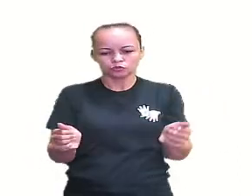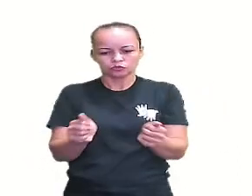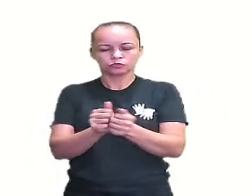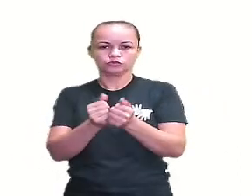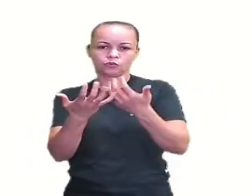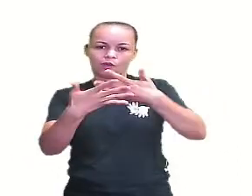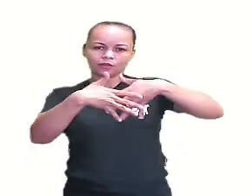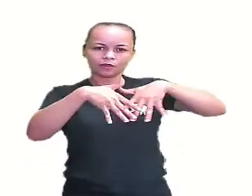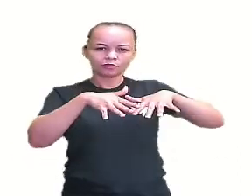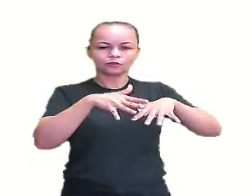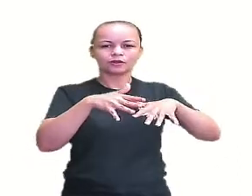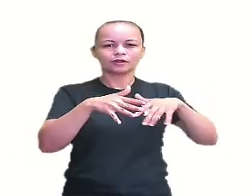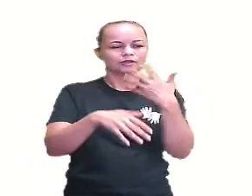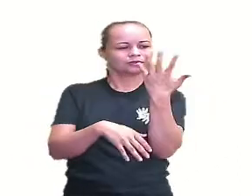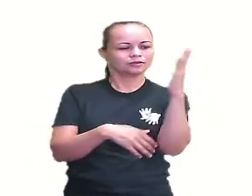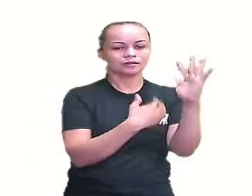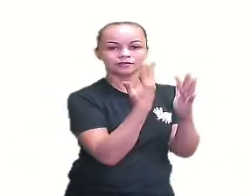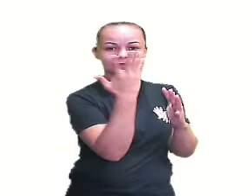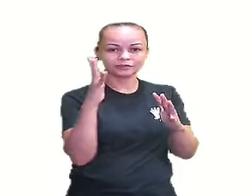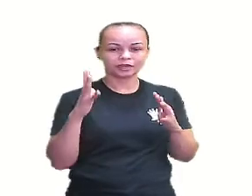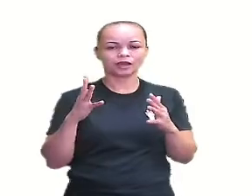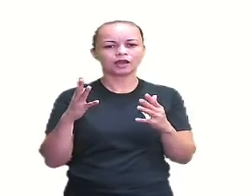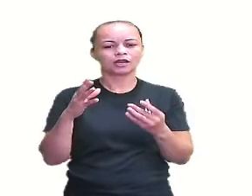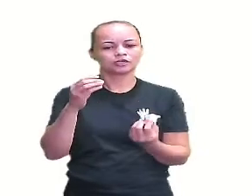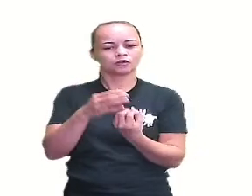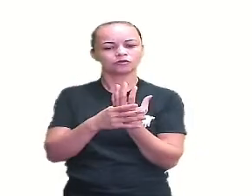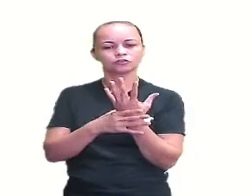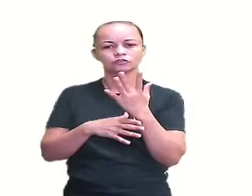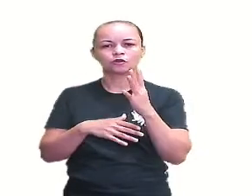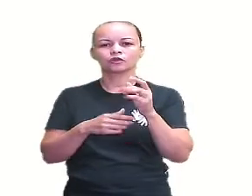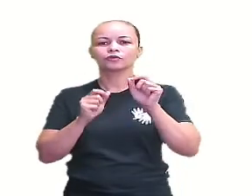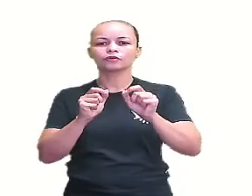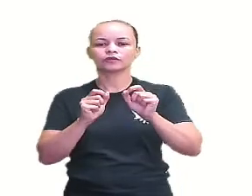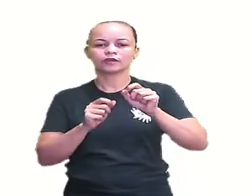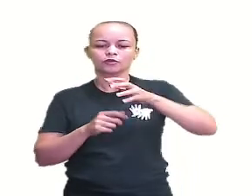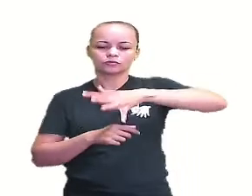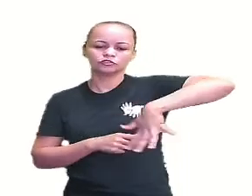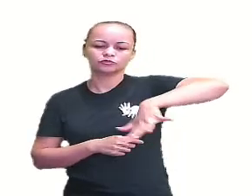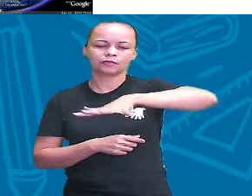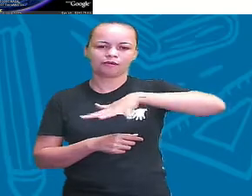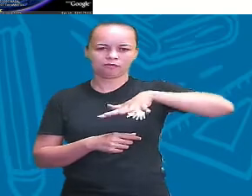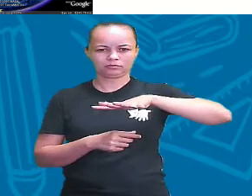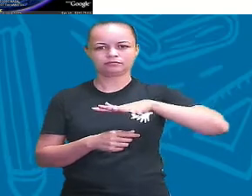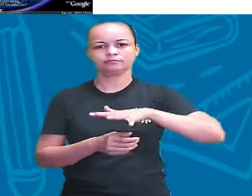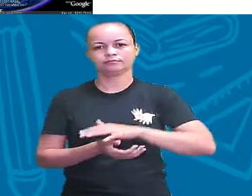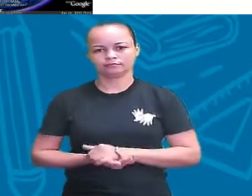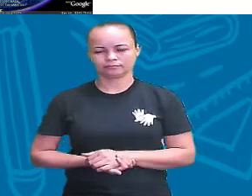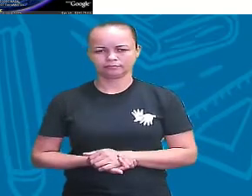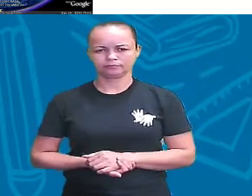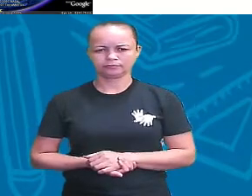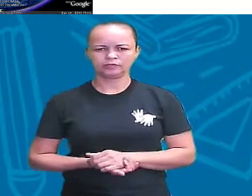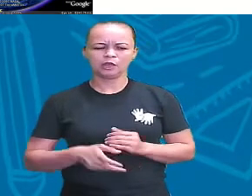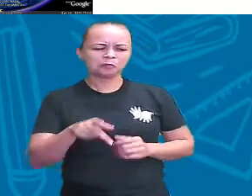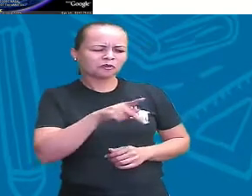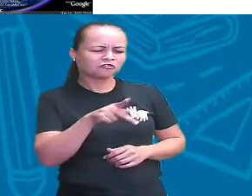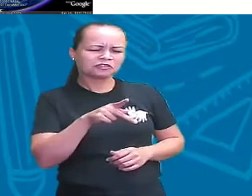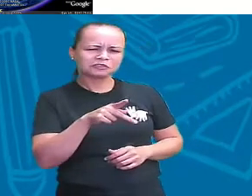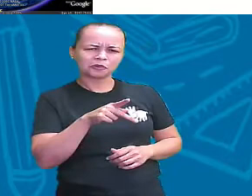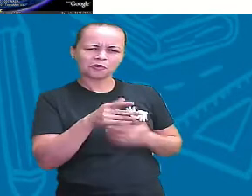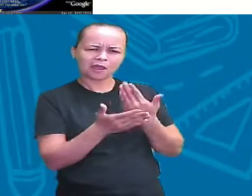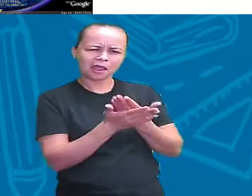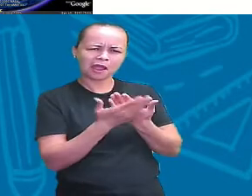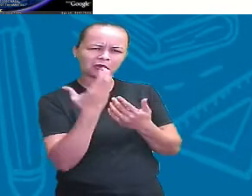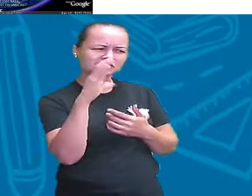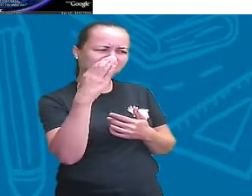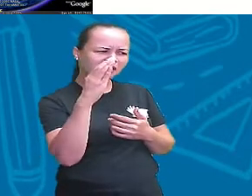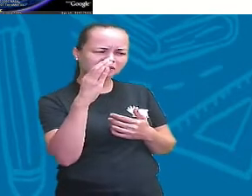natureza constrói o que a gente chama de quê? O espaço geográfico. Volta aqui comigo. Peraí, professor, mas não é aula de ciência,